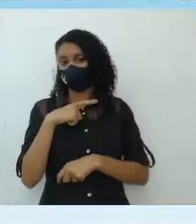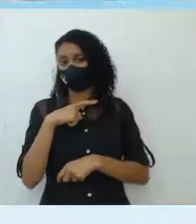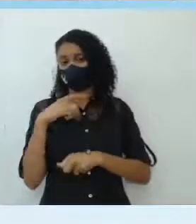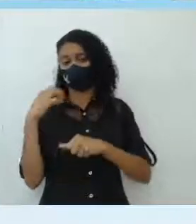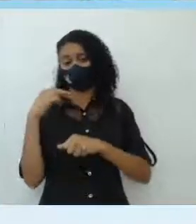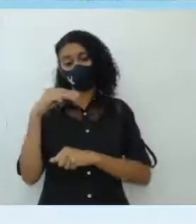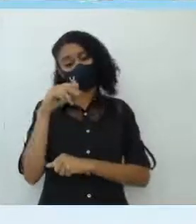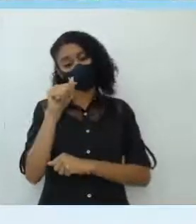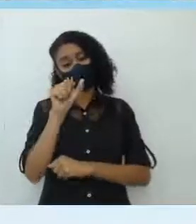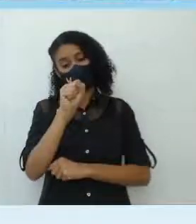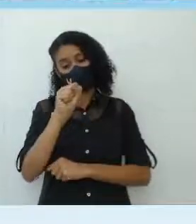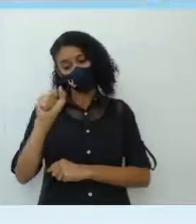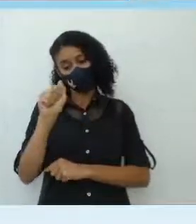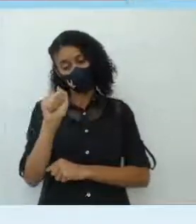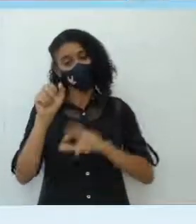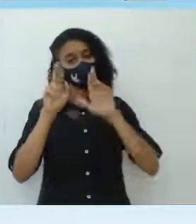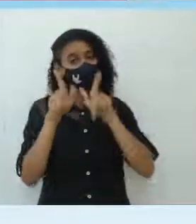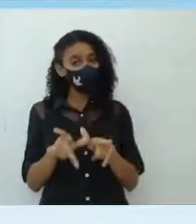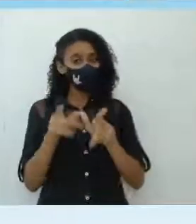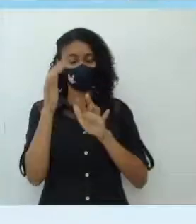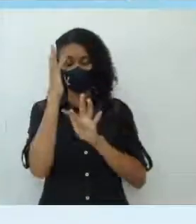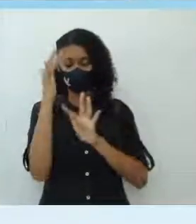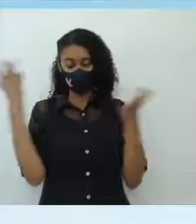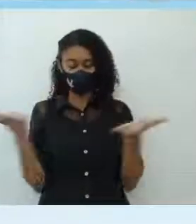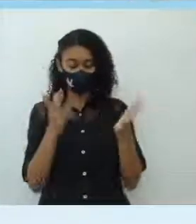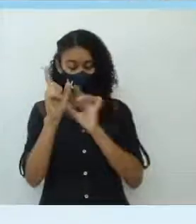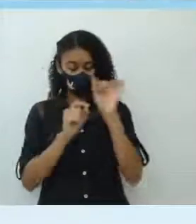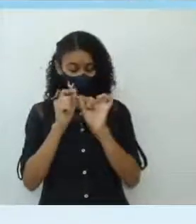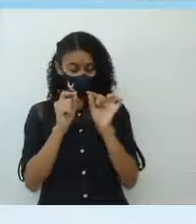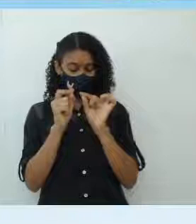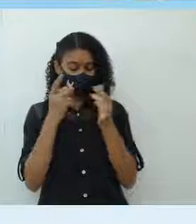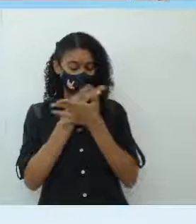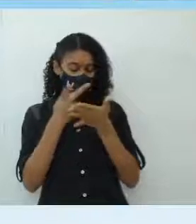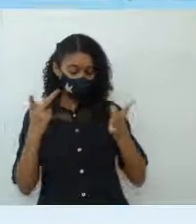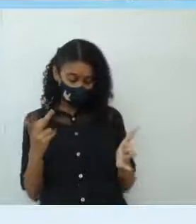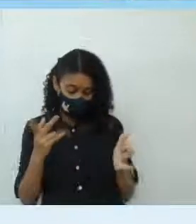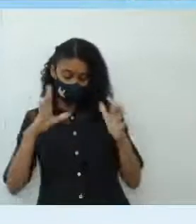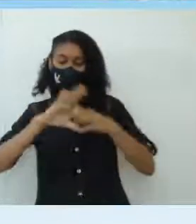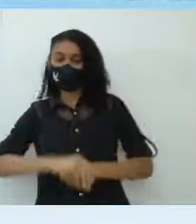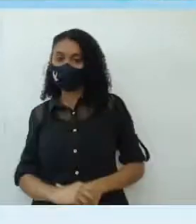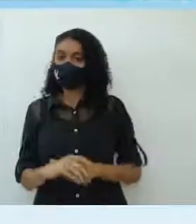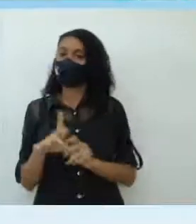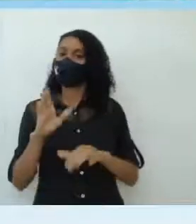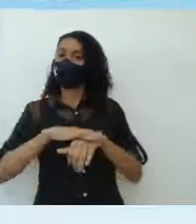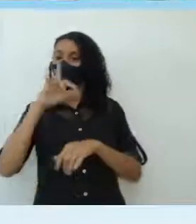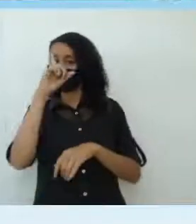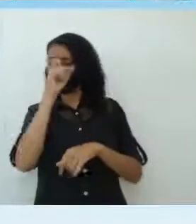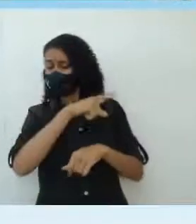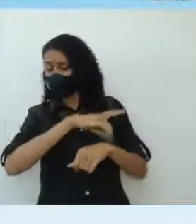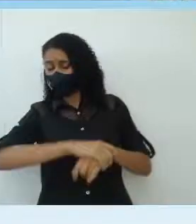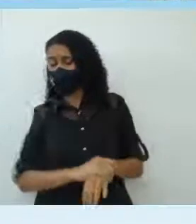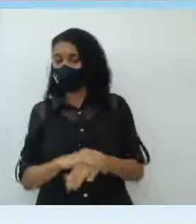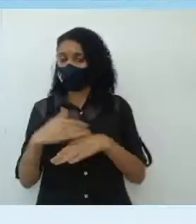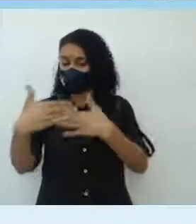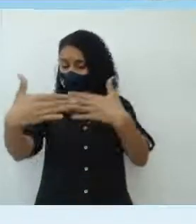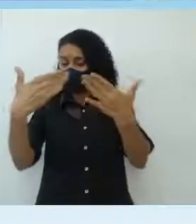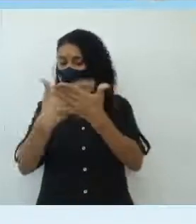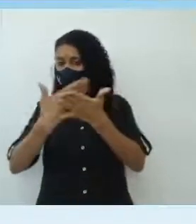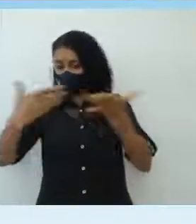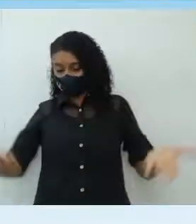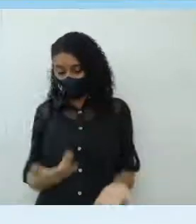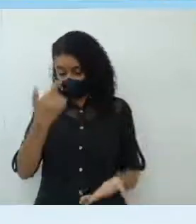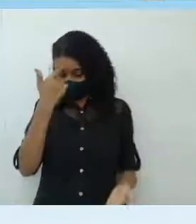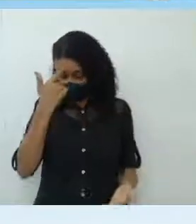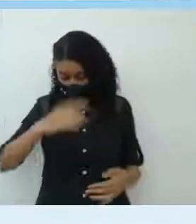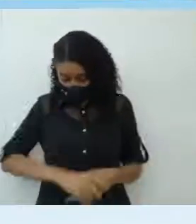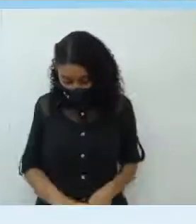massas diferentes. Então, imagina que, por alguma razão, isso é bem mais complexo, a gente vai ver ao longo da aula de hoje, mas